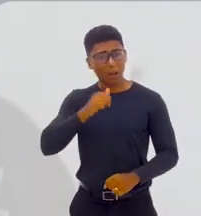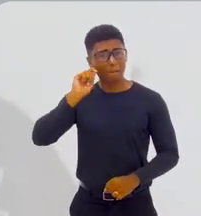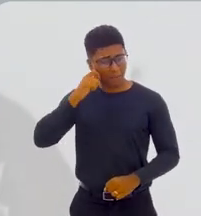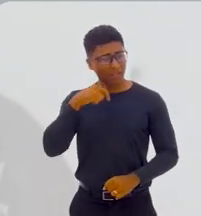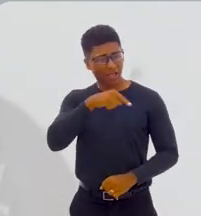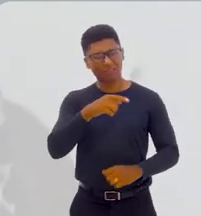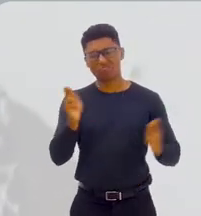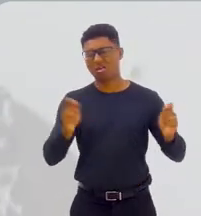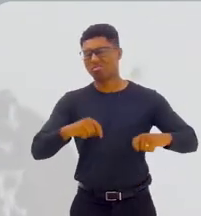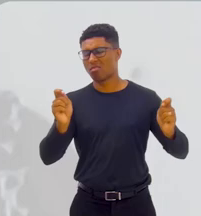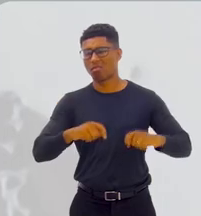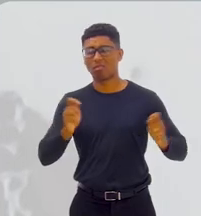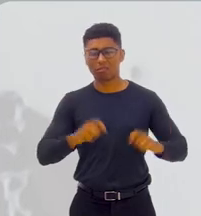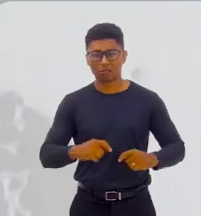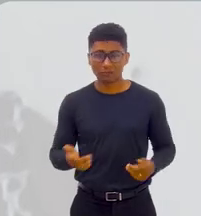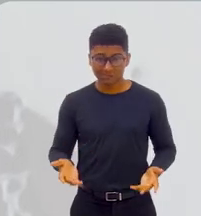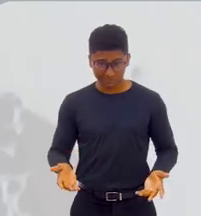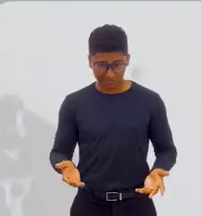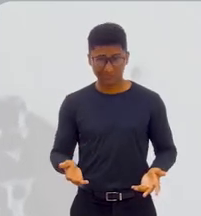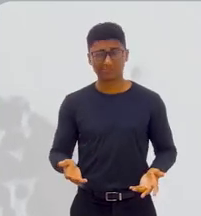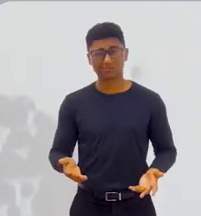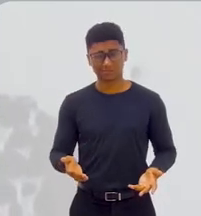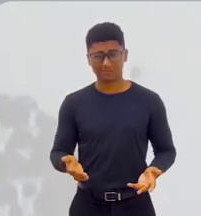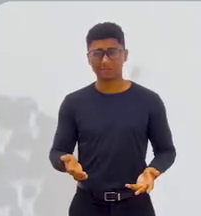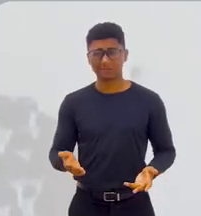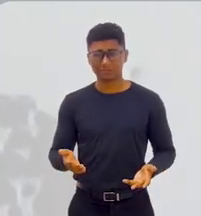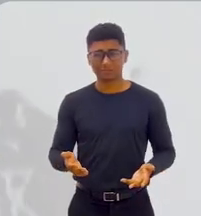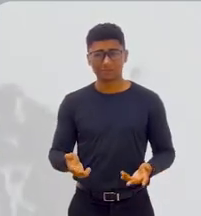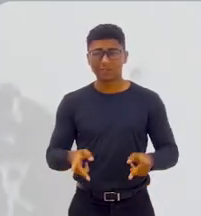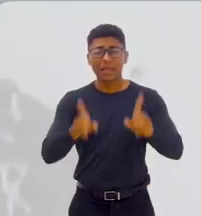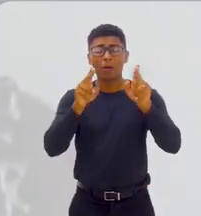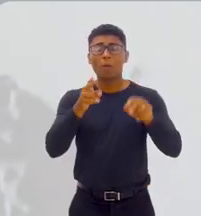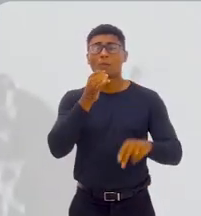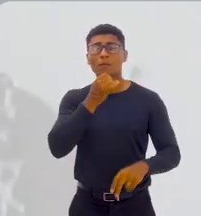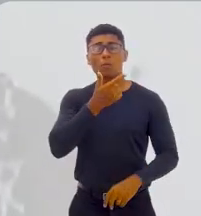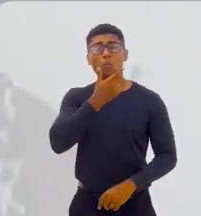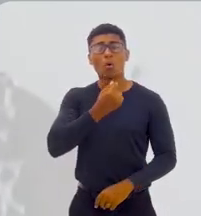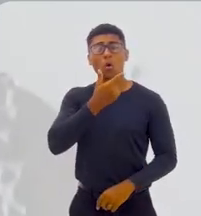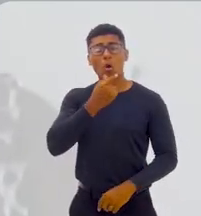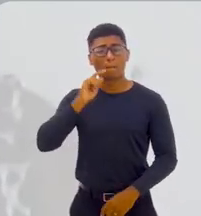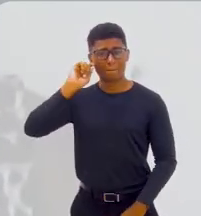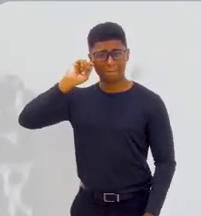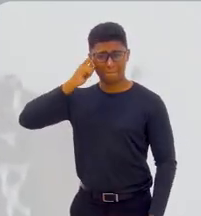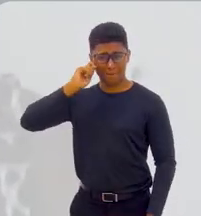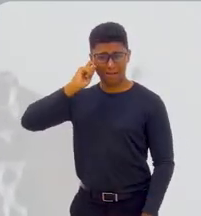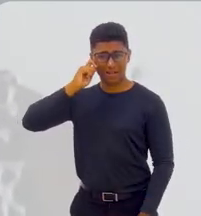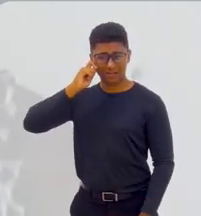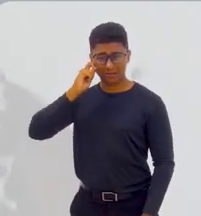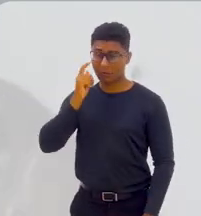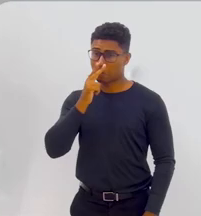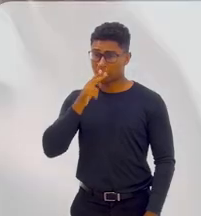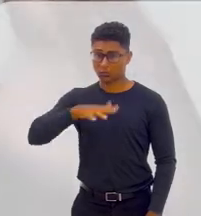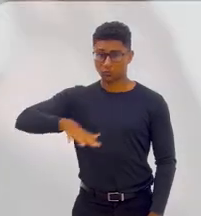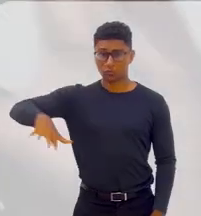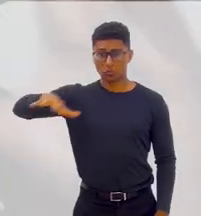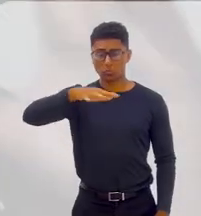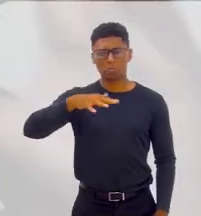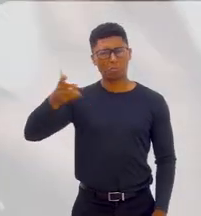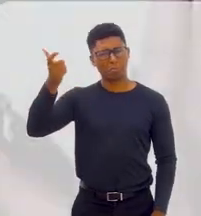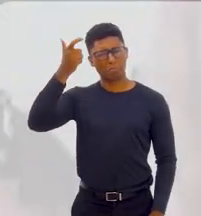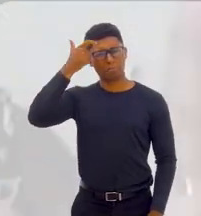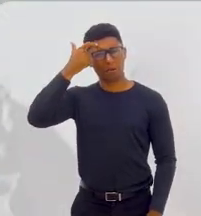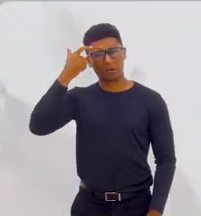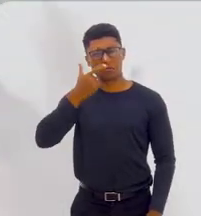pretas, né? Como se nós fôssemos assim, pessoas que. É a mesma coisa com homem preto, né? Homem preto no